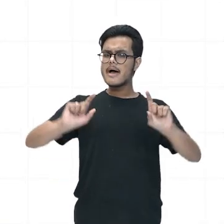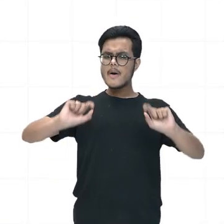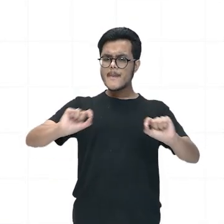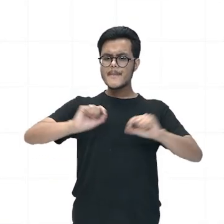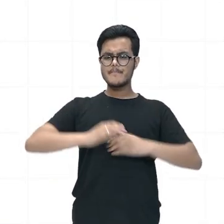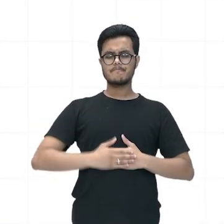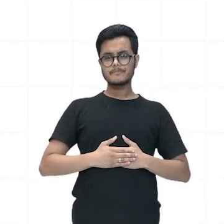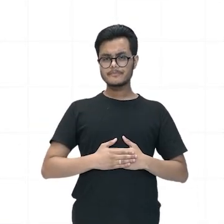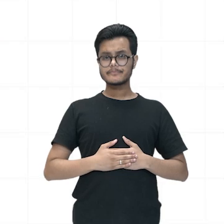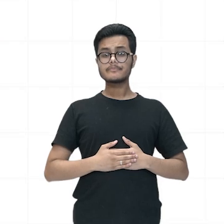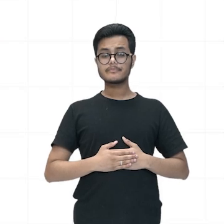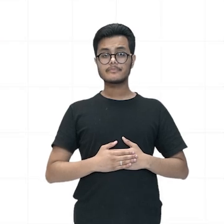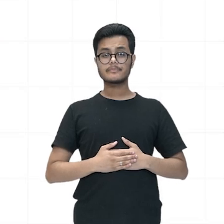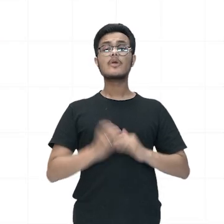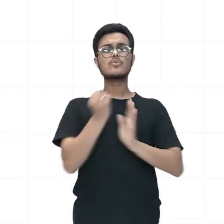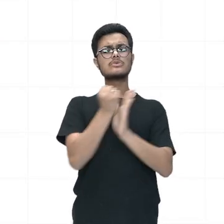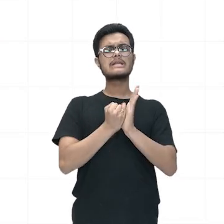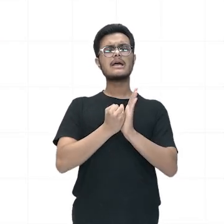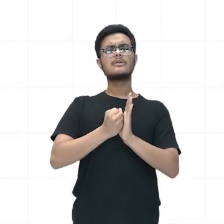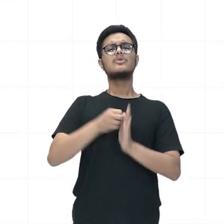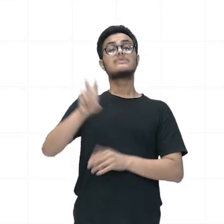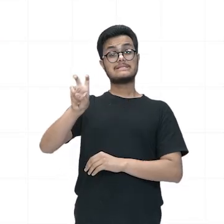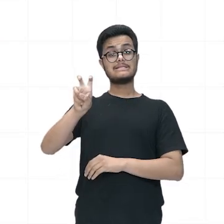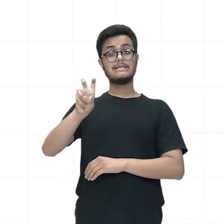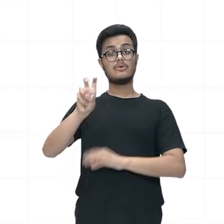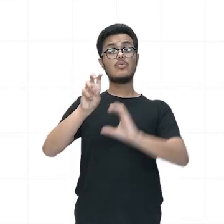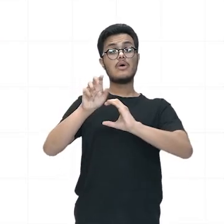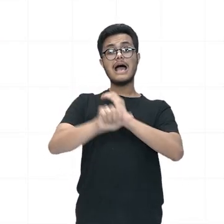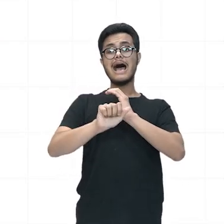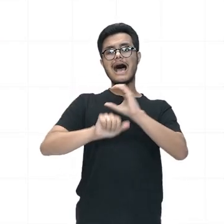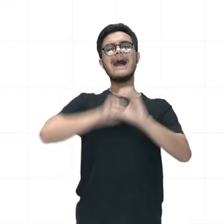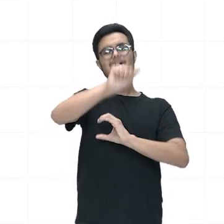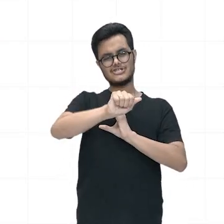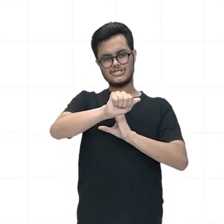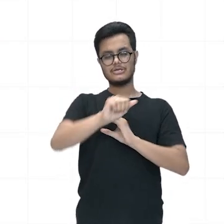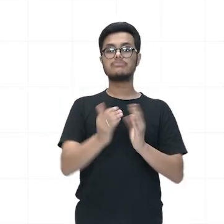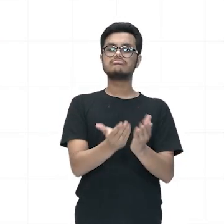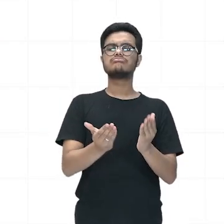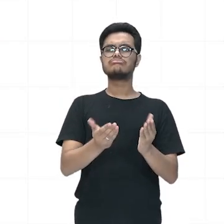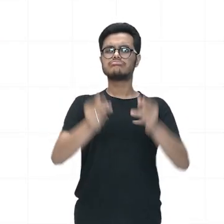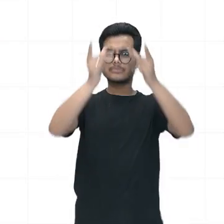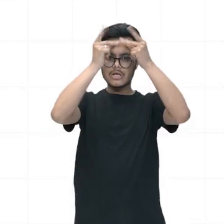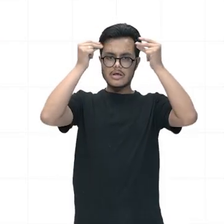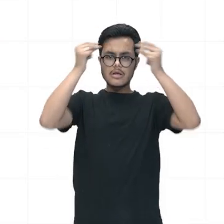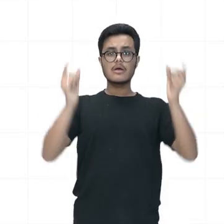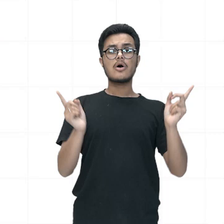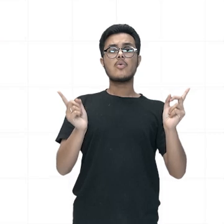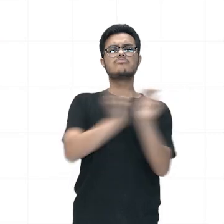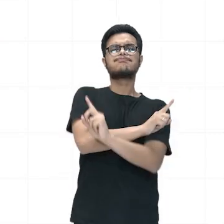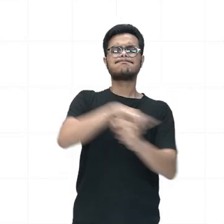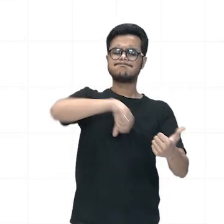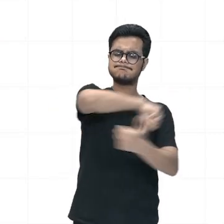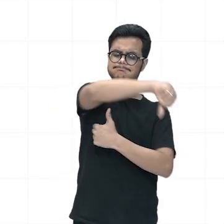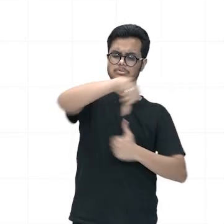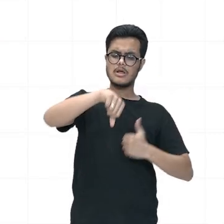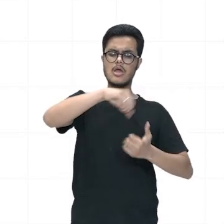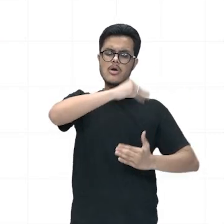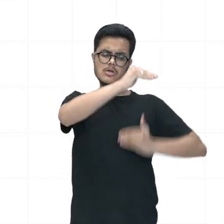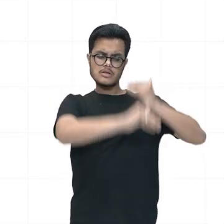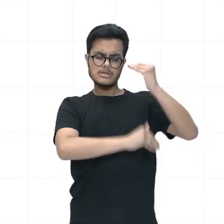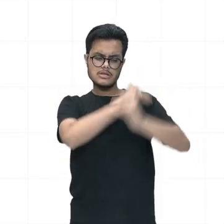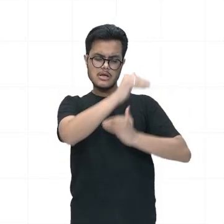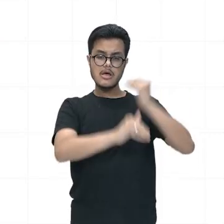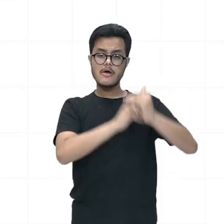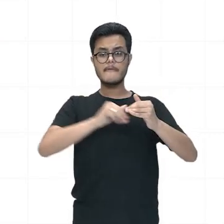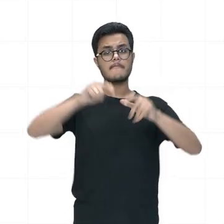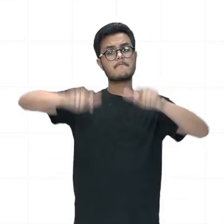o século V a.C., a cultura greco-romana passou por um grande desenvolvimento na Grécia, principalmente